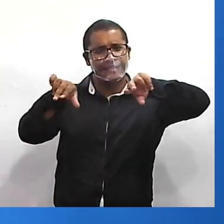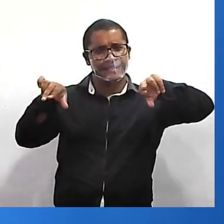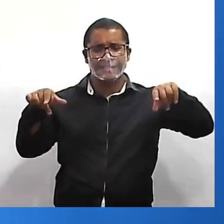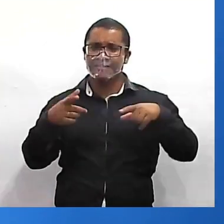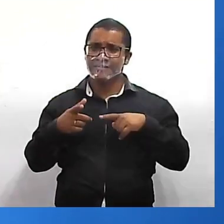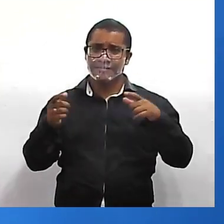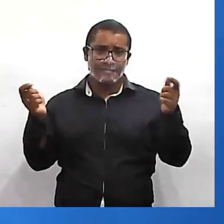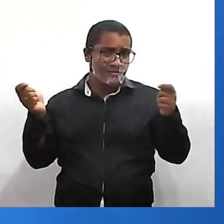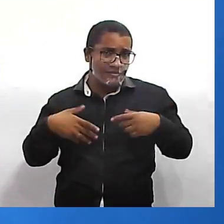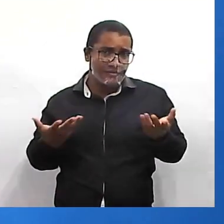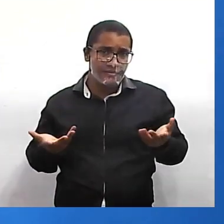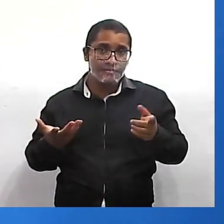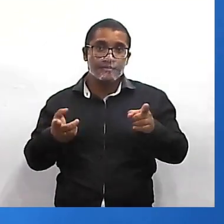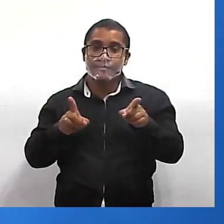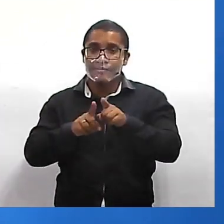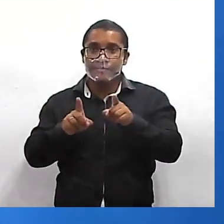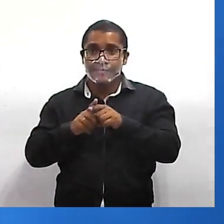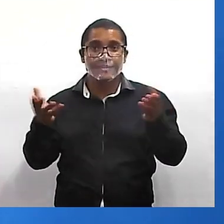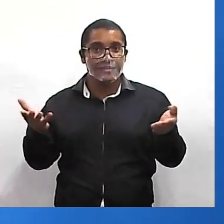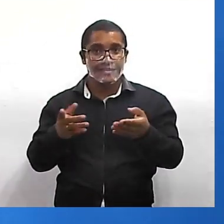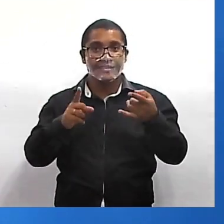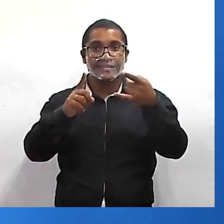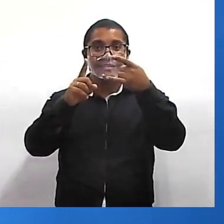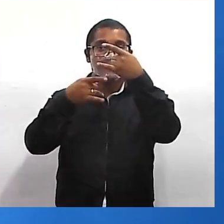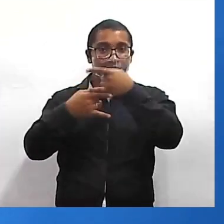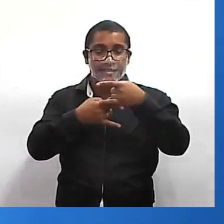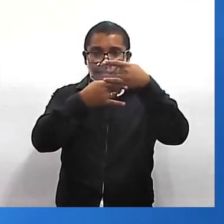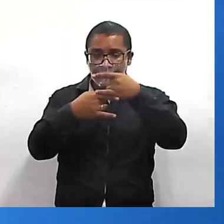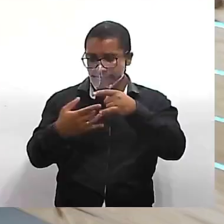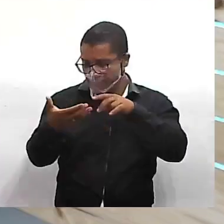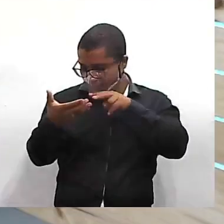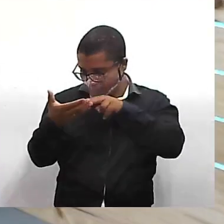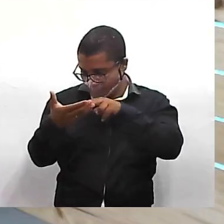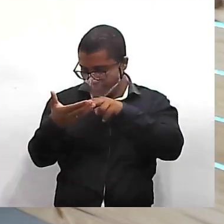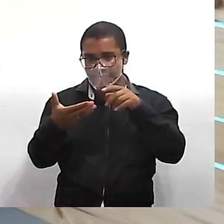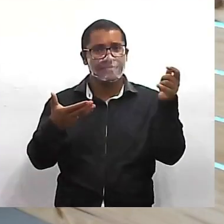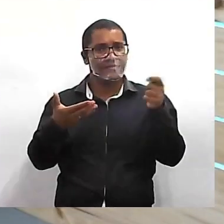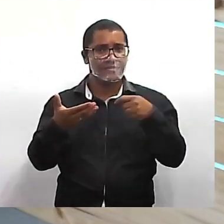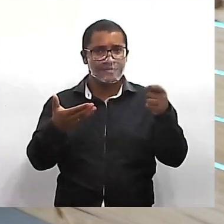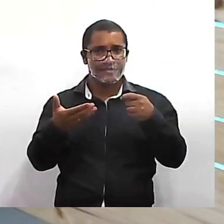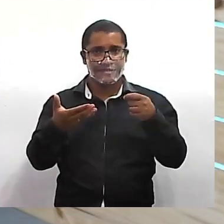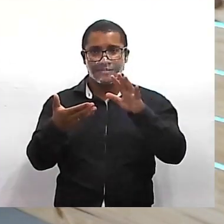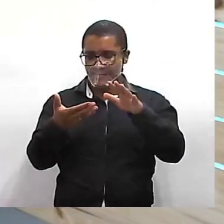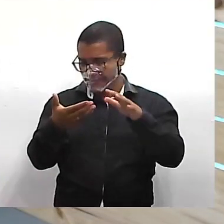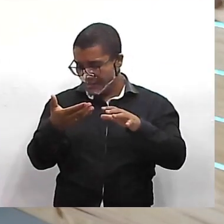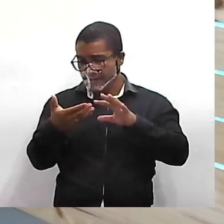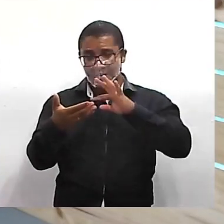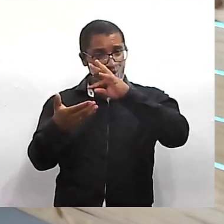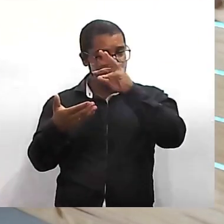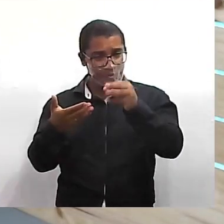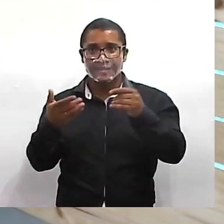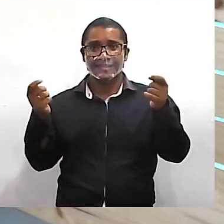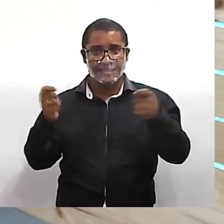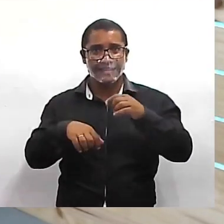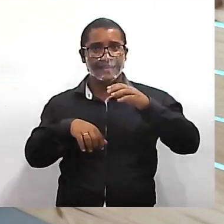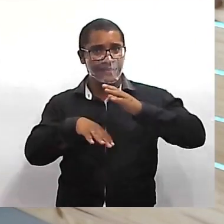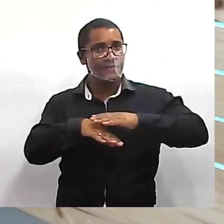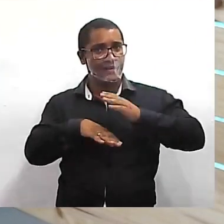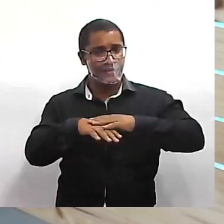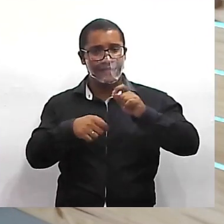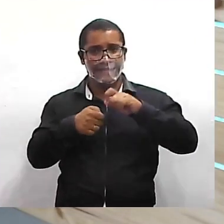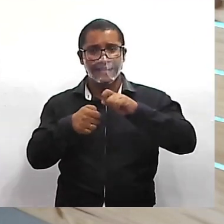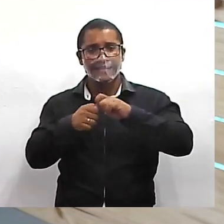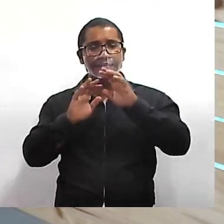atividades, inclusive assistir aqui essa live pelo próprio celular. A gente faz tudo menos telefonar pelo celular, né, André? Exatamente. Ele virou